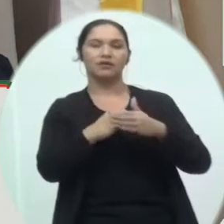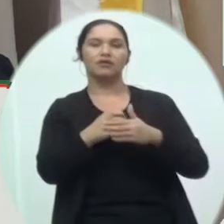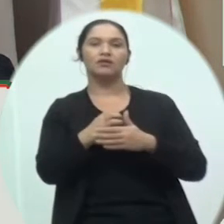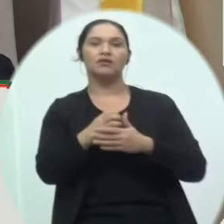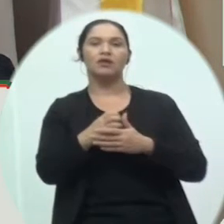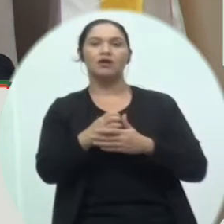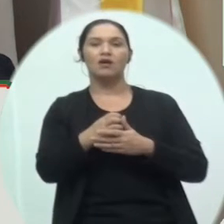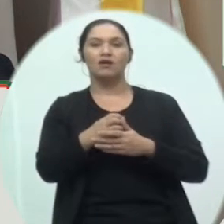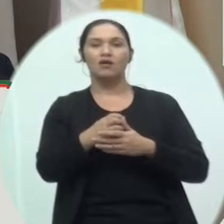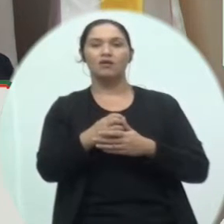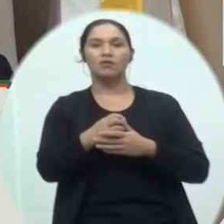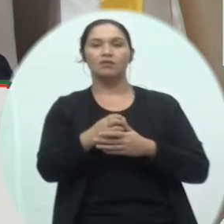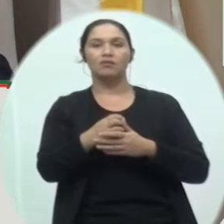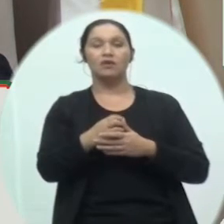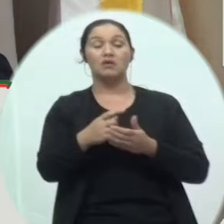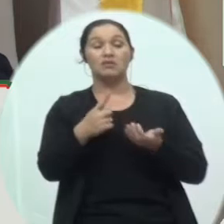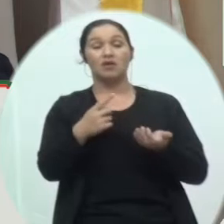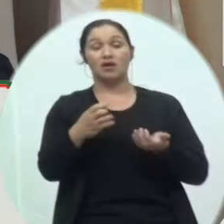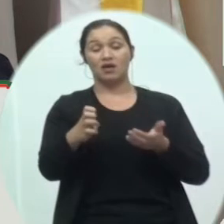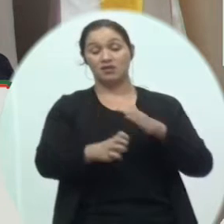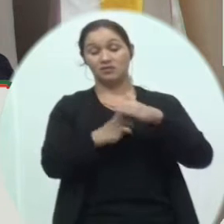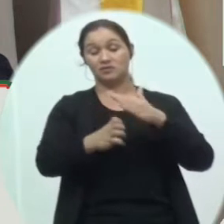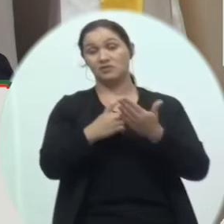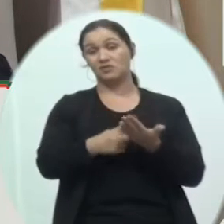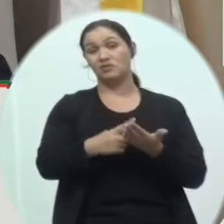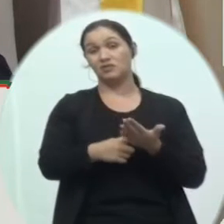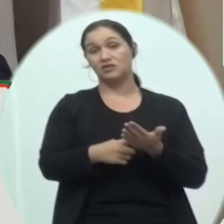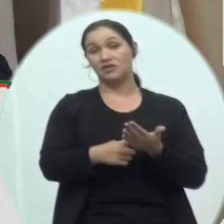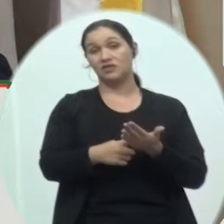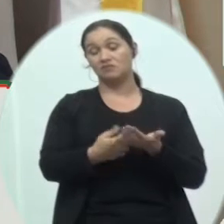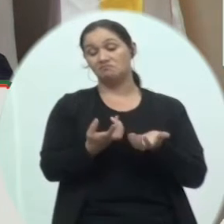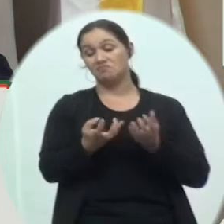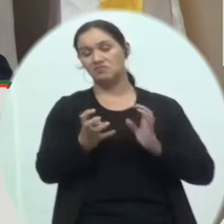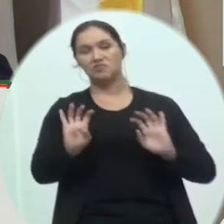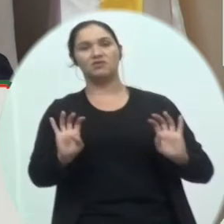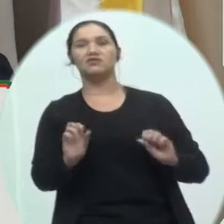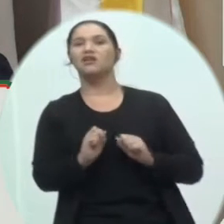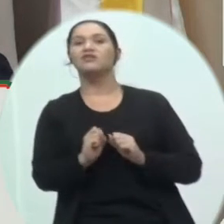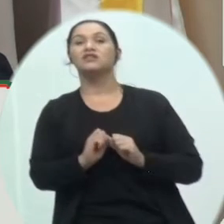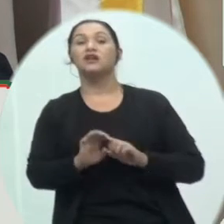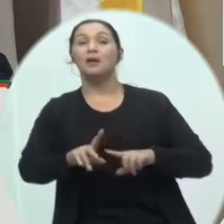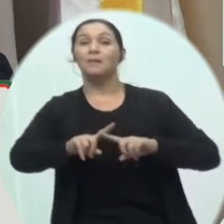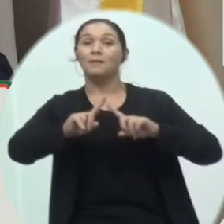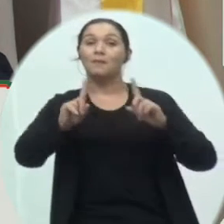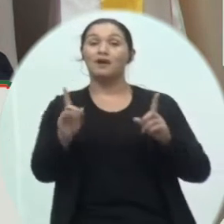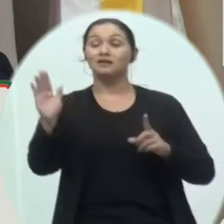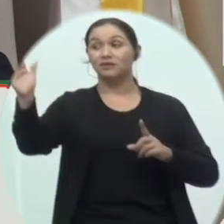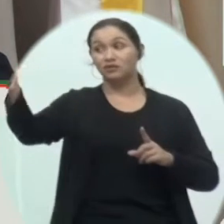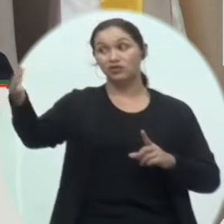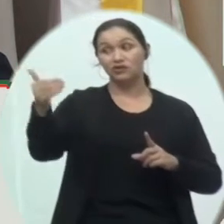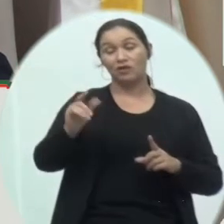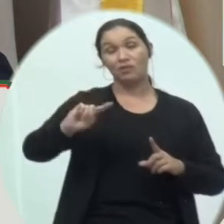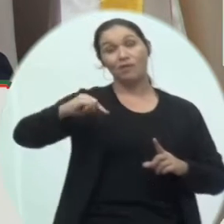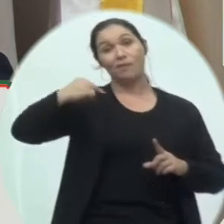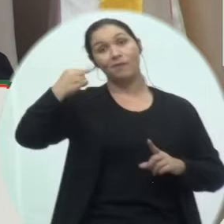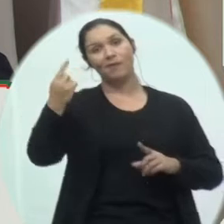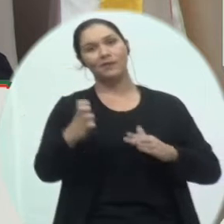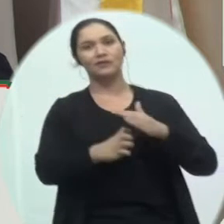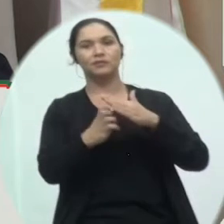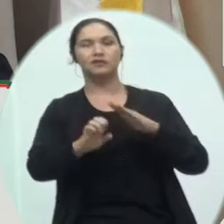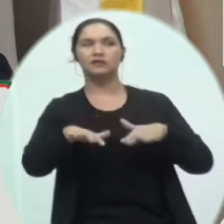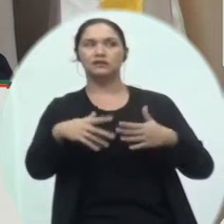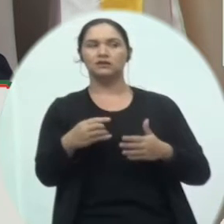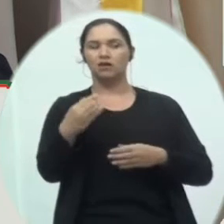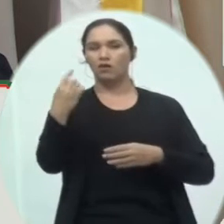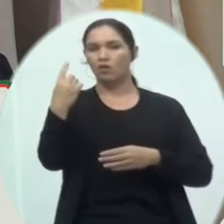num acerto lá, saíram fora. E ele colocou uma outra empreiteira a fazer, enquanto que custava uma obra 2